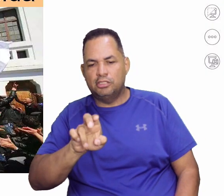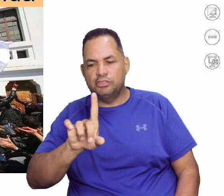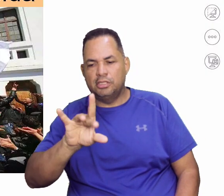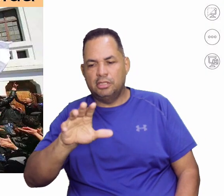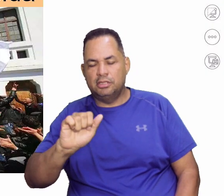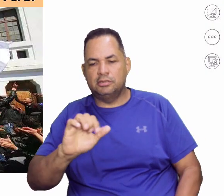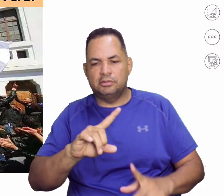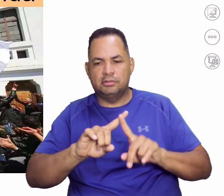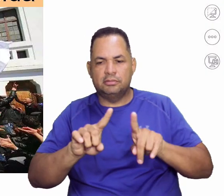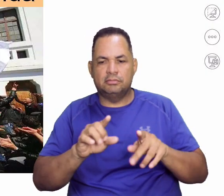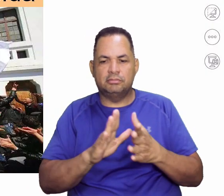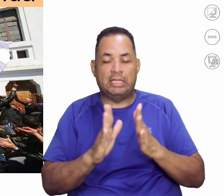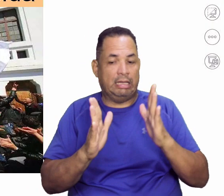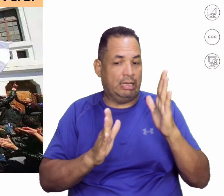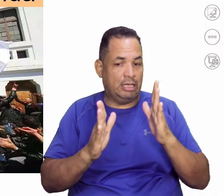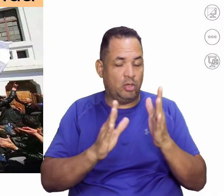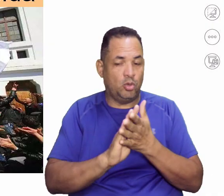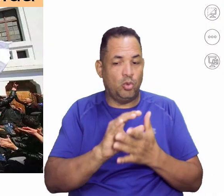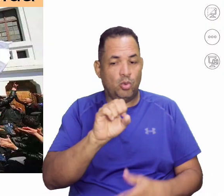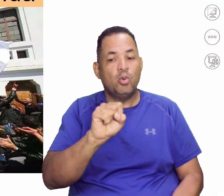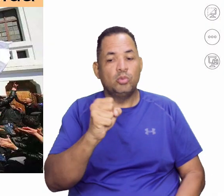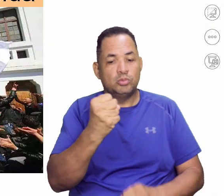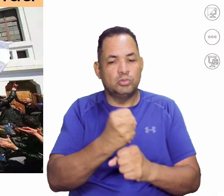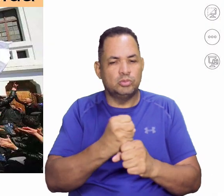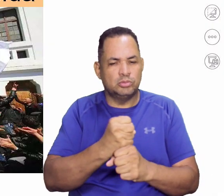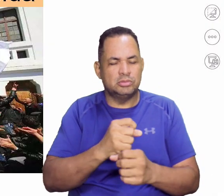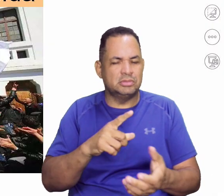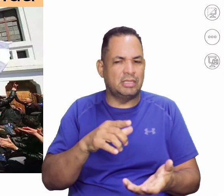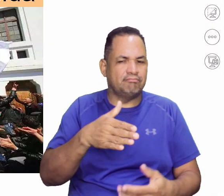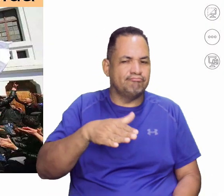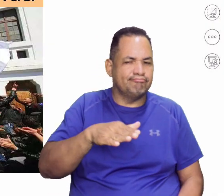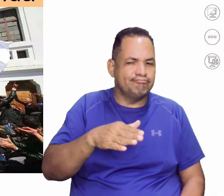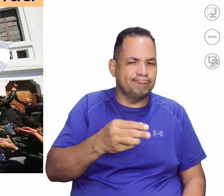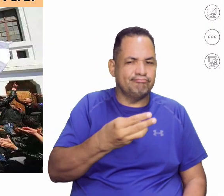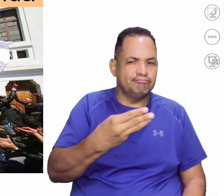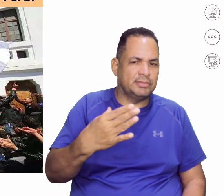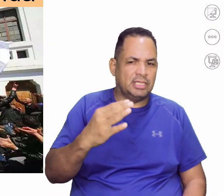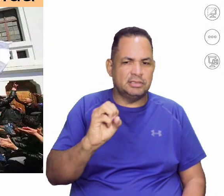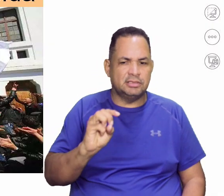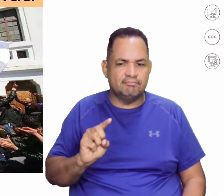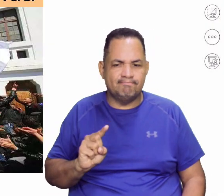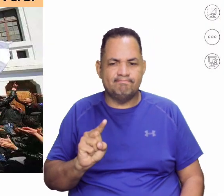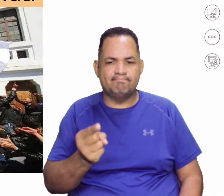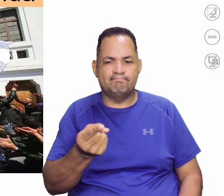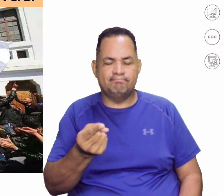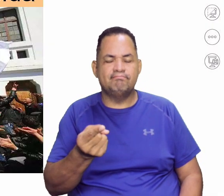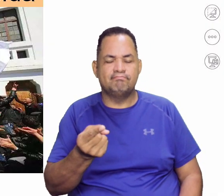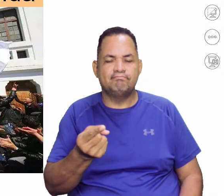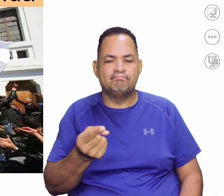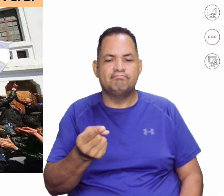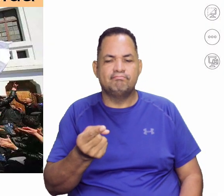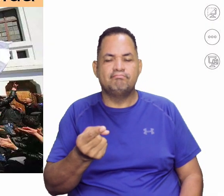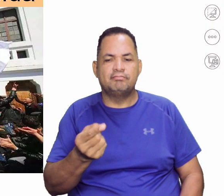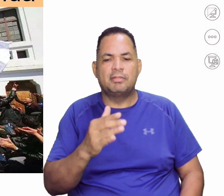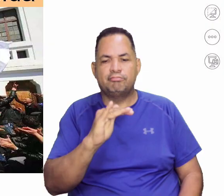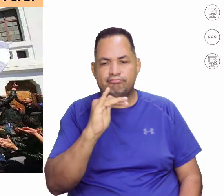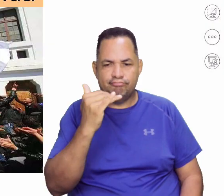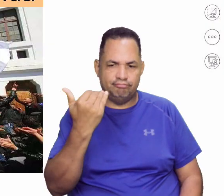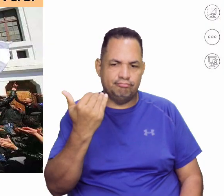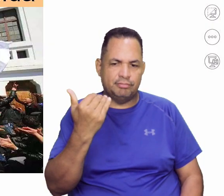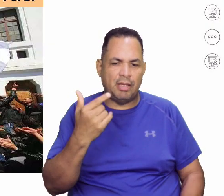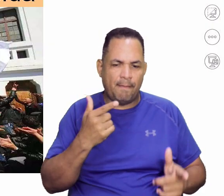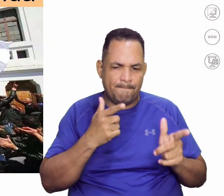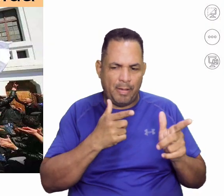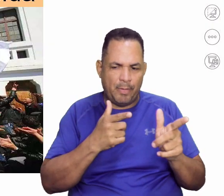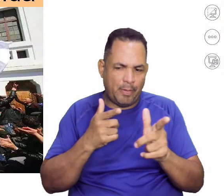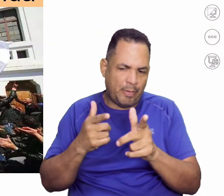independência. Mas nesses 8 anos de guerra, nós vamos ter aí mais ou menos 300 mil argelinos que vão ser